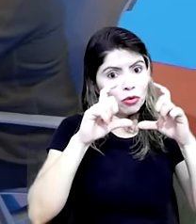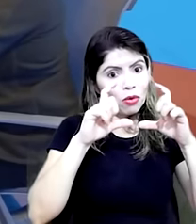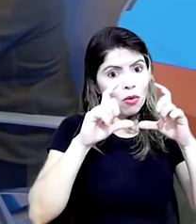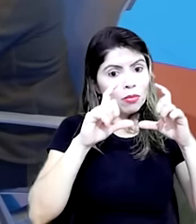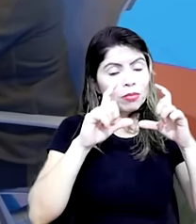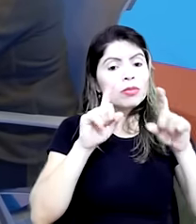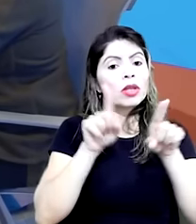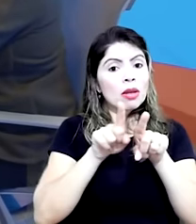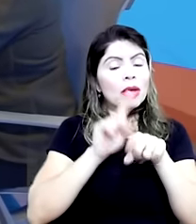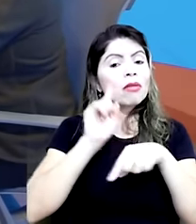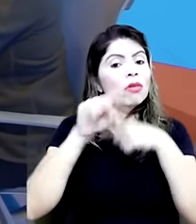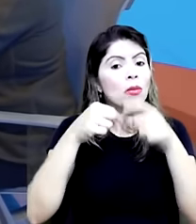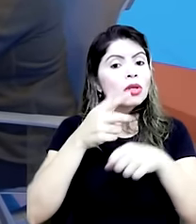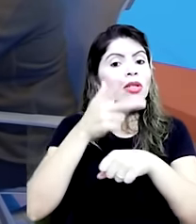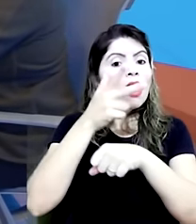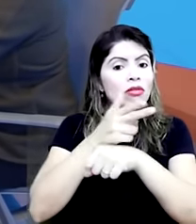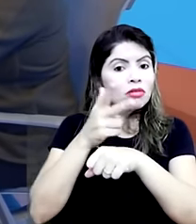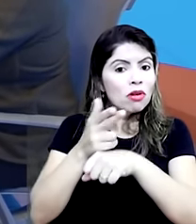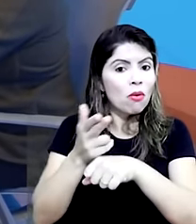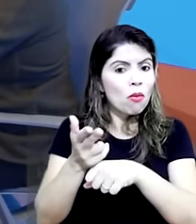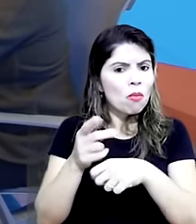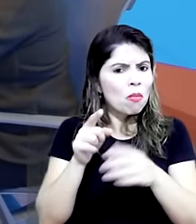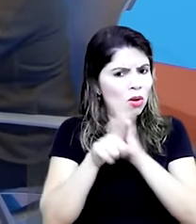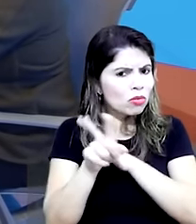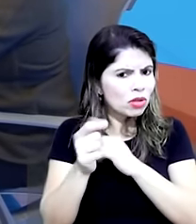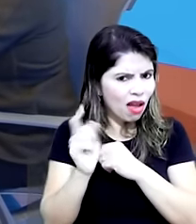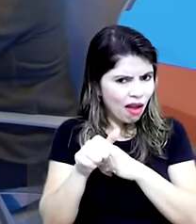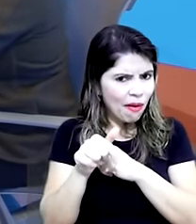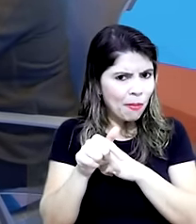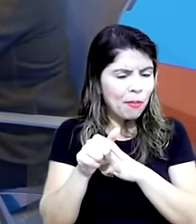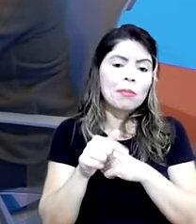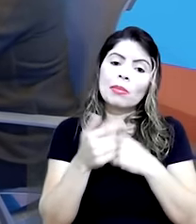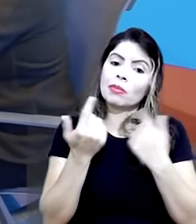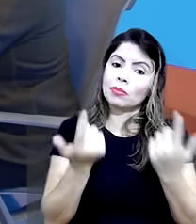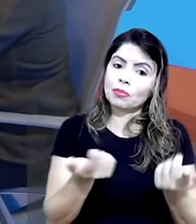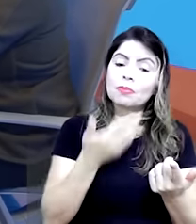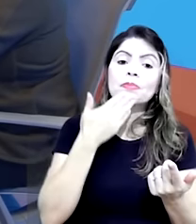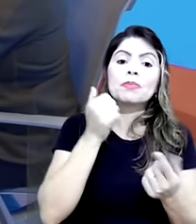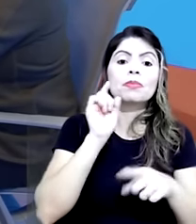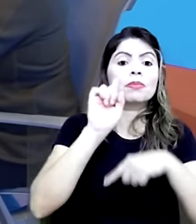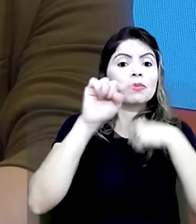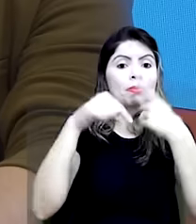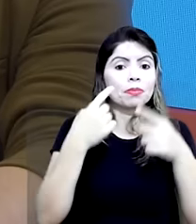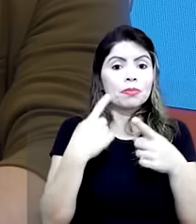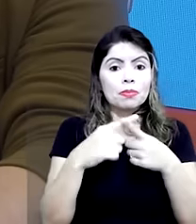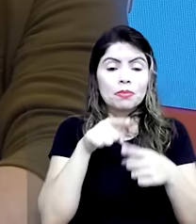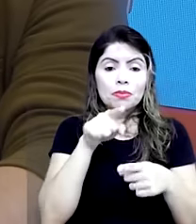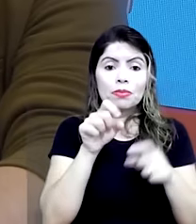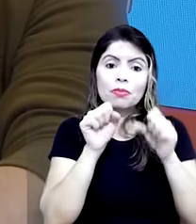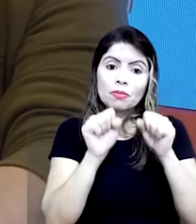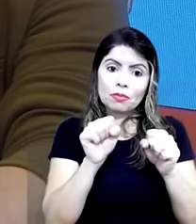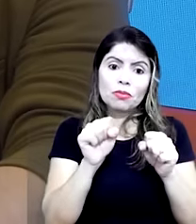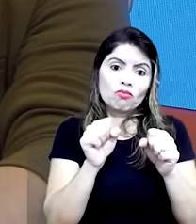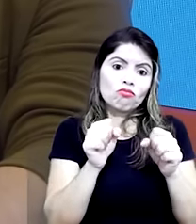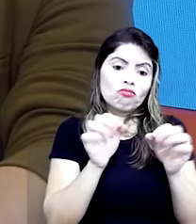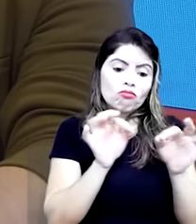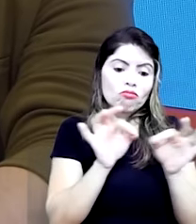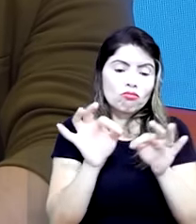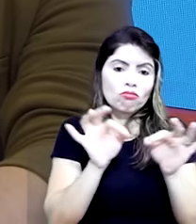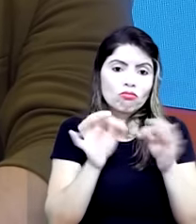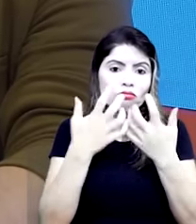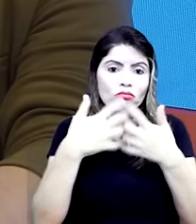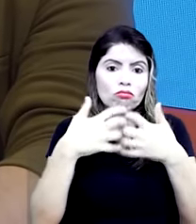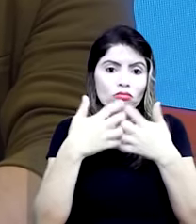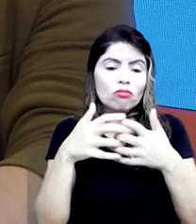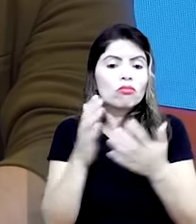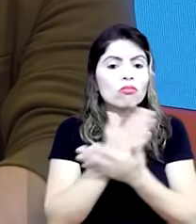até melhor fazer depois porque assim embora você possa fazer uma algumas alguns celulares permitem que você faça um ajuste antes mas o